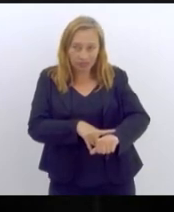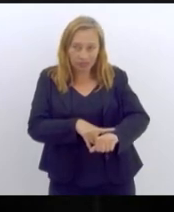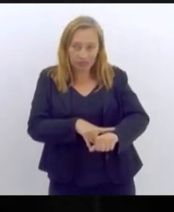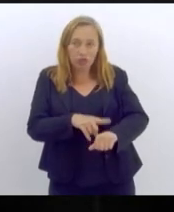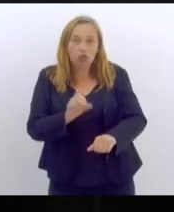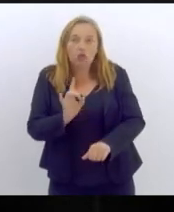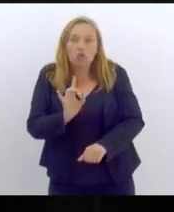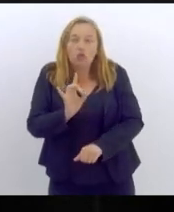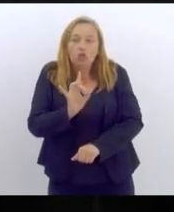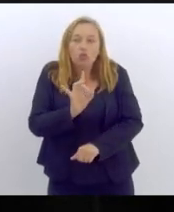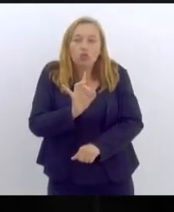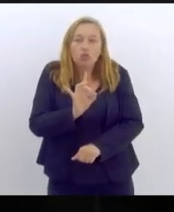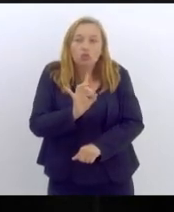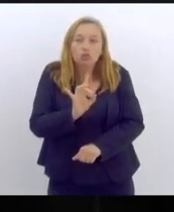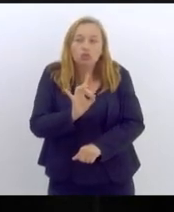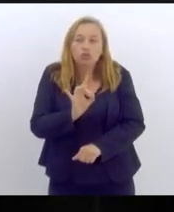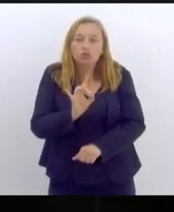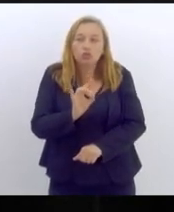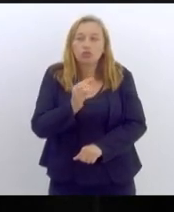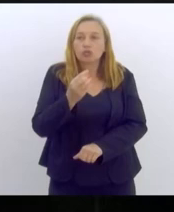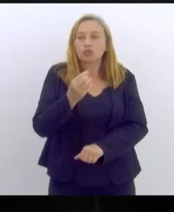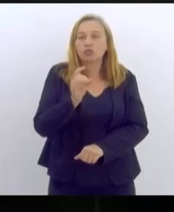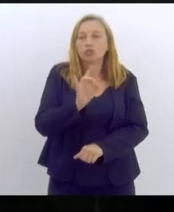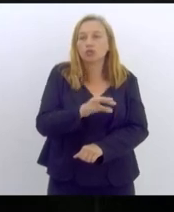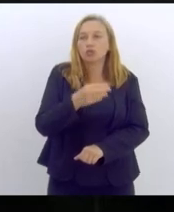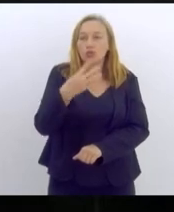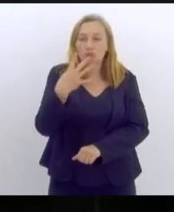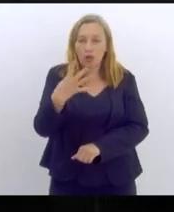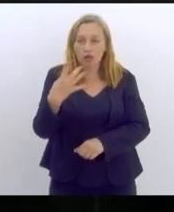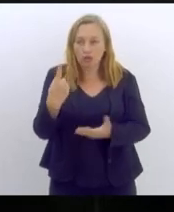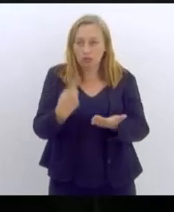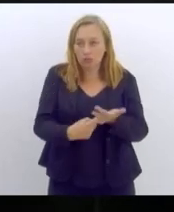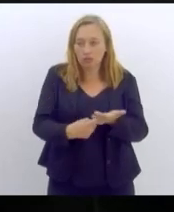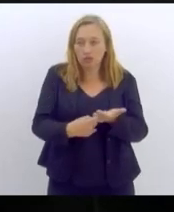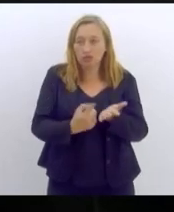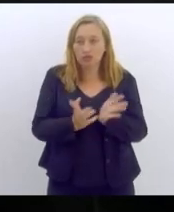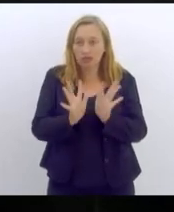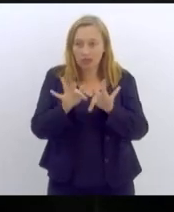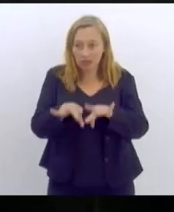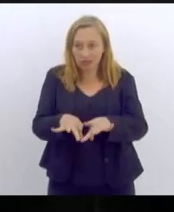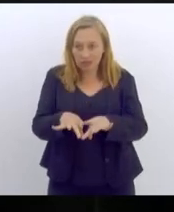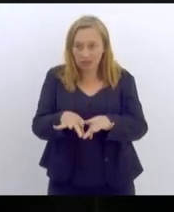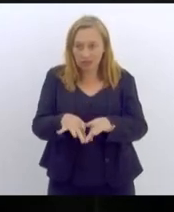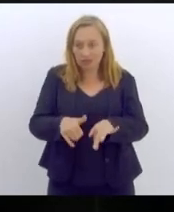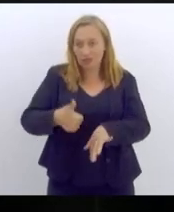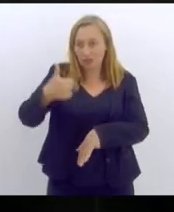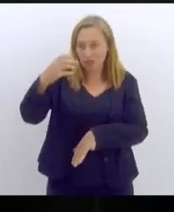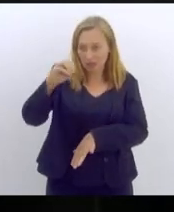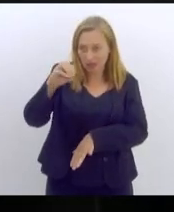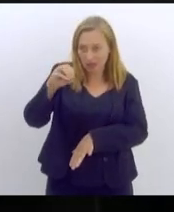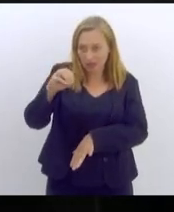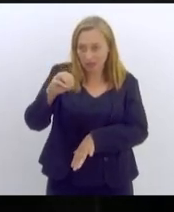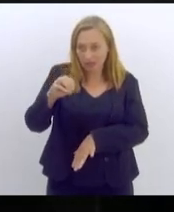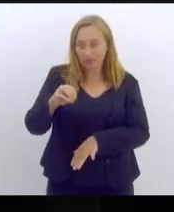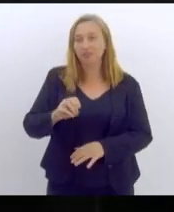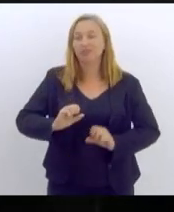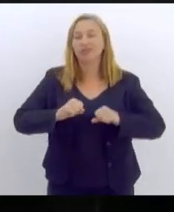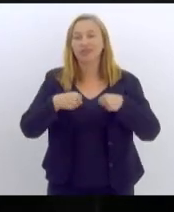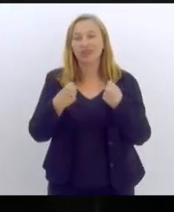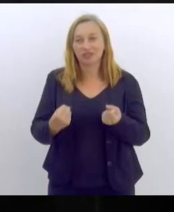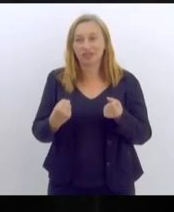últimos 4 compromissos, encerrando com o 10º.